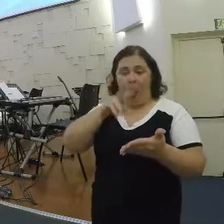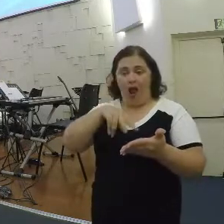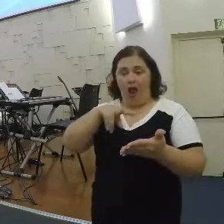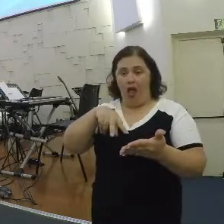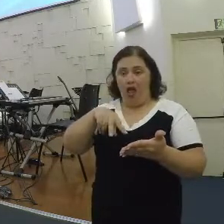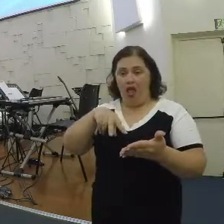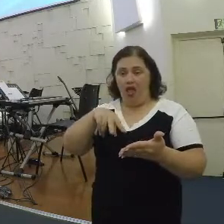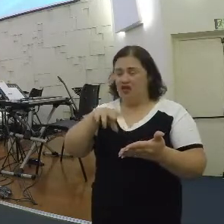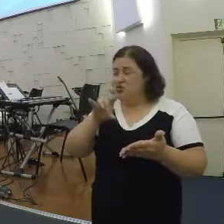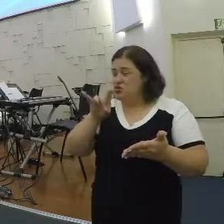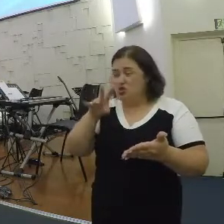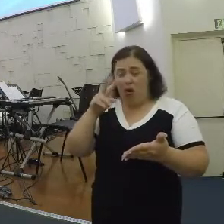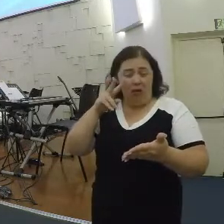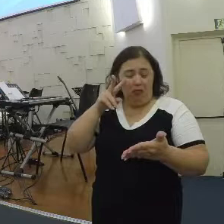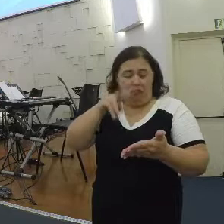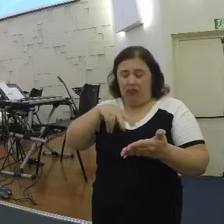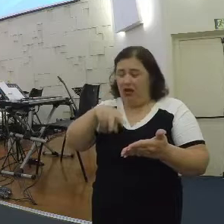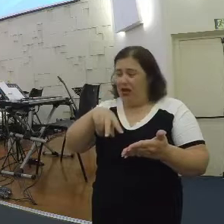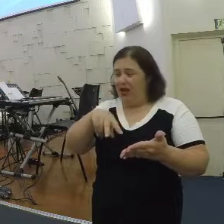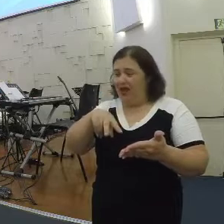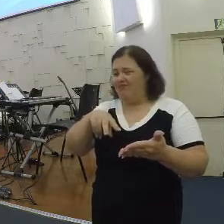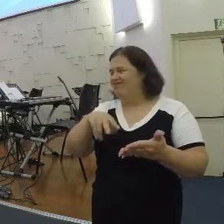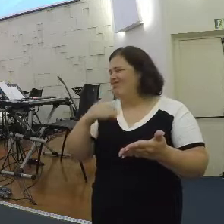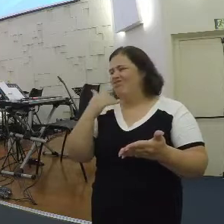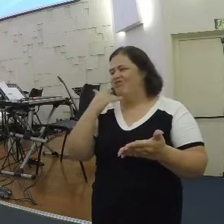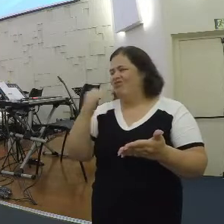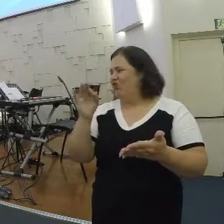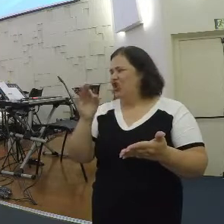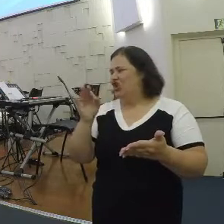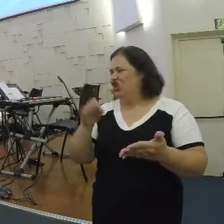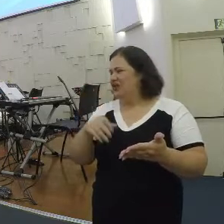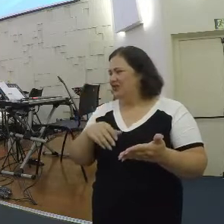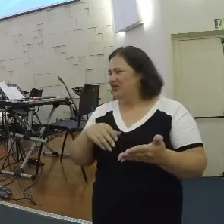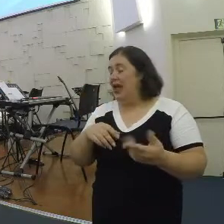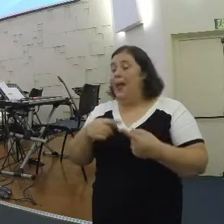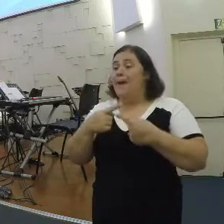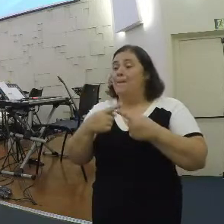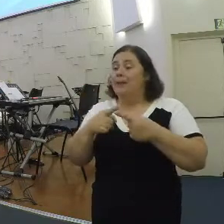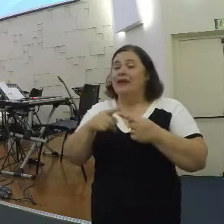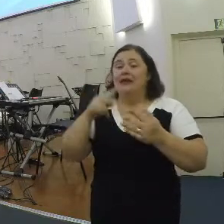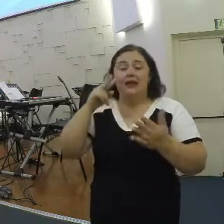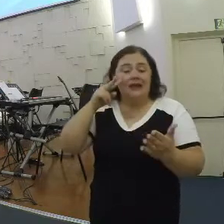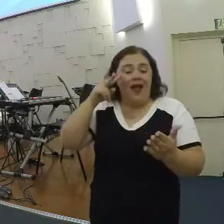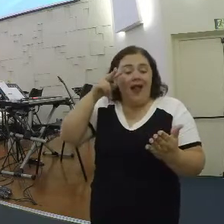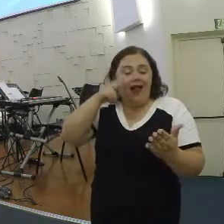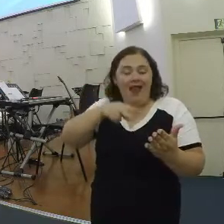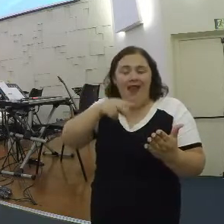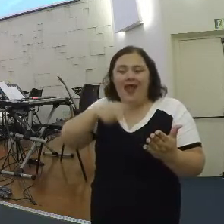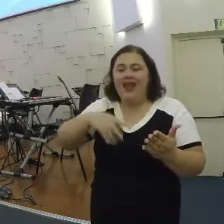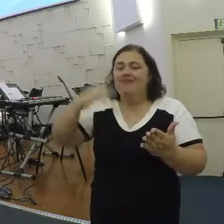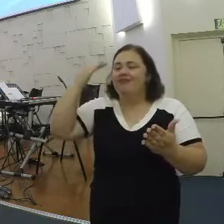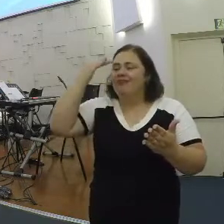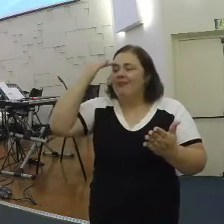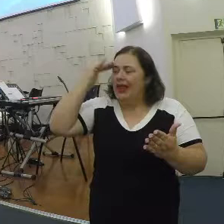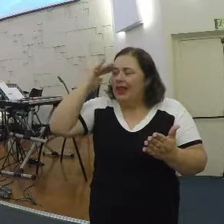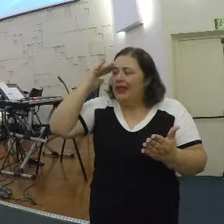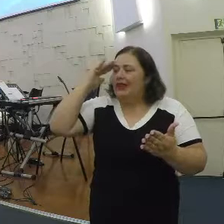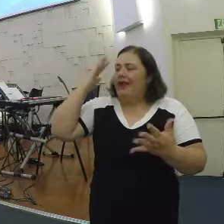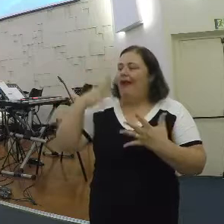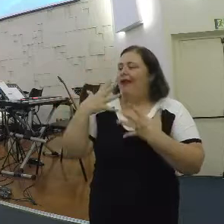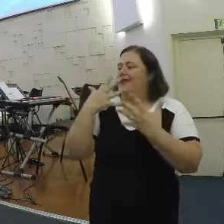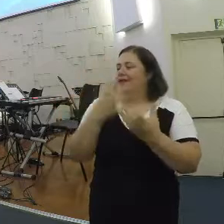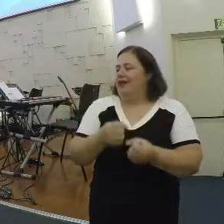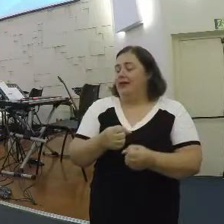Evangelho. Precisamos crer no Evangelho mais do que ouvir. Olhe para a parábola quando Jesus diz que um semeador saiu